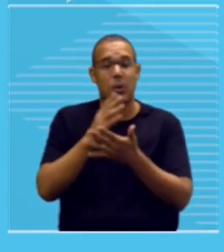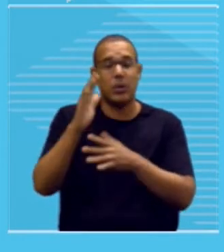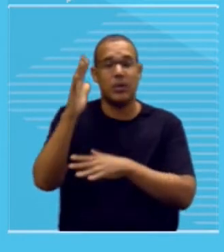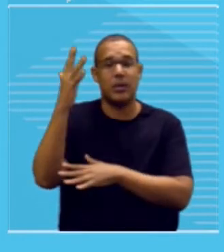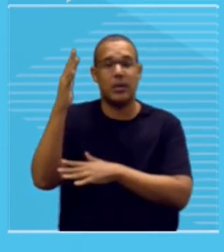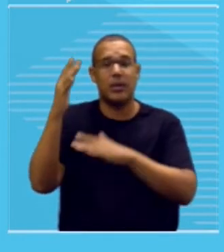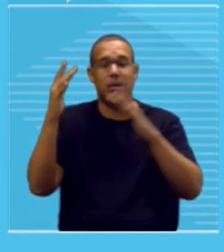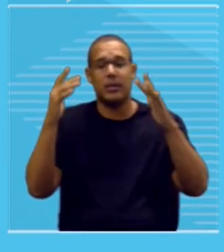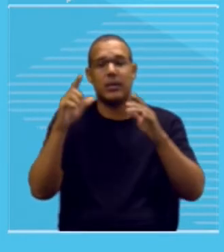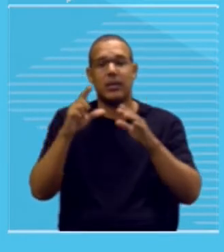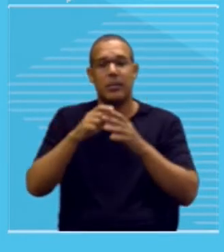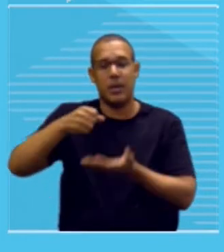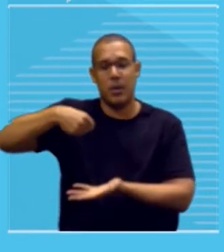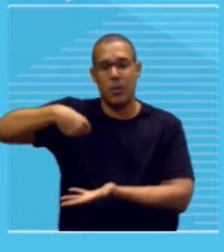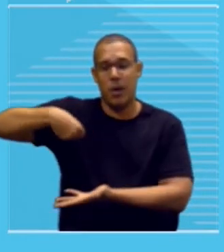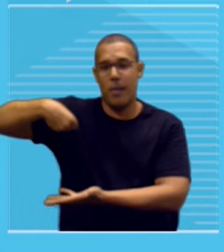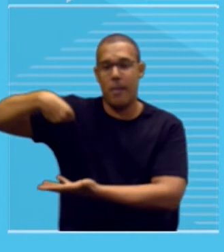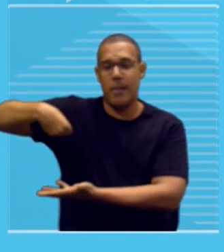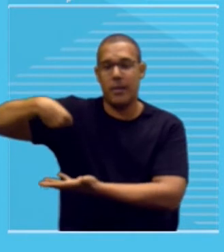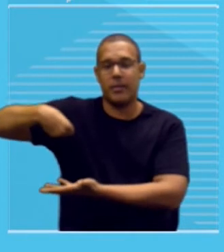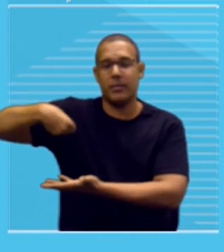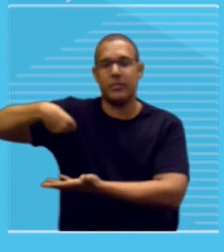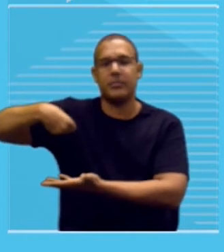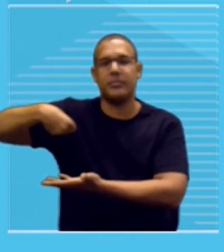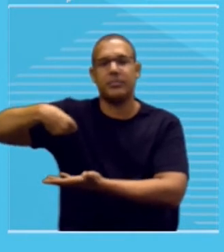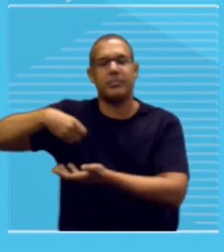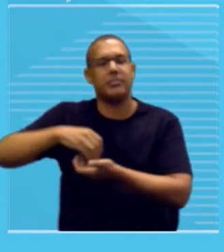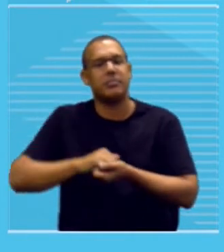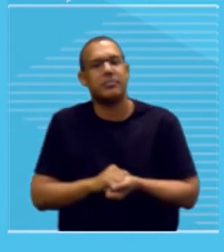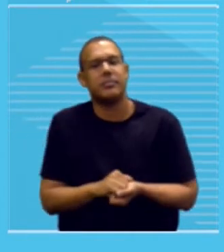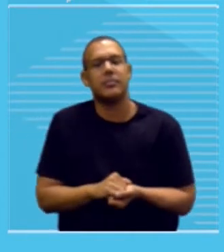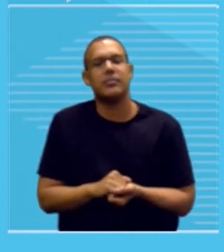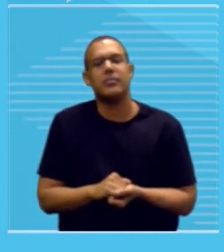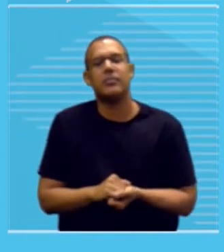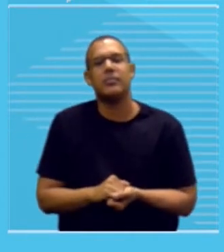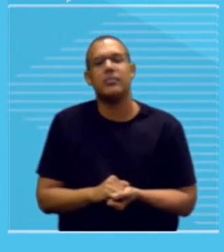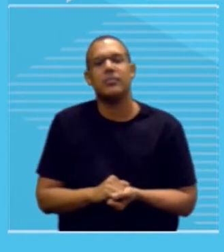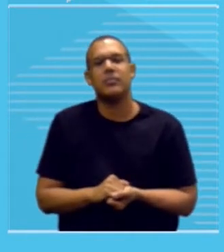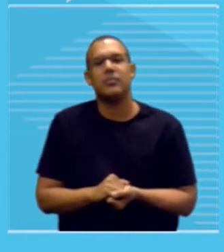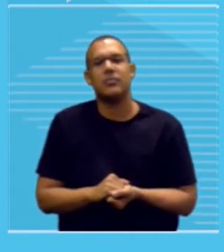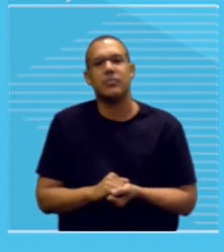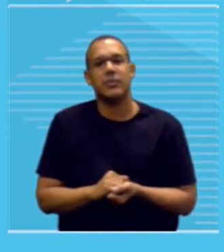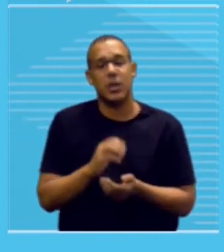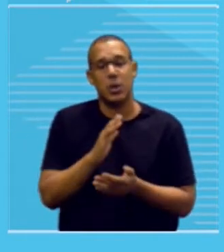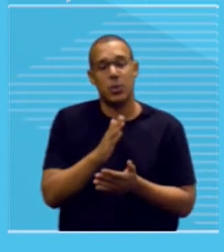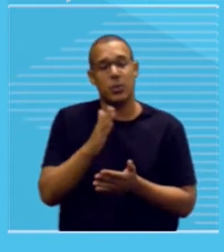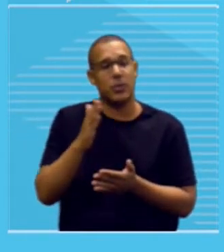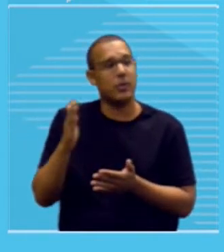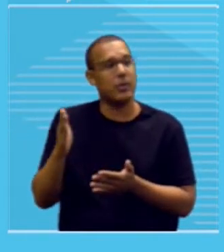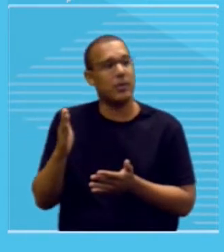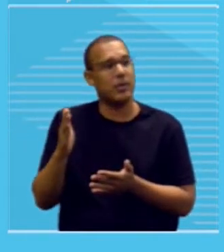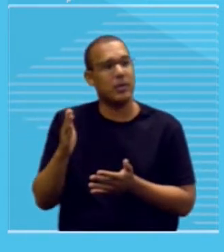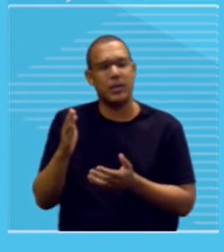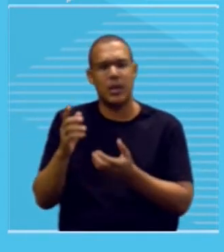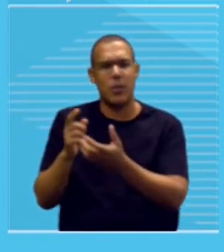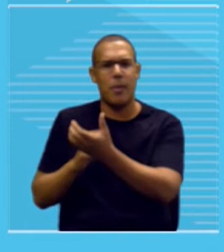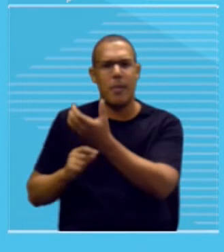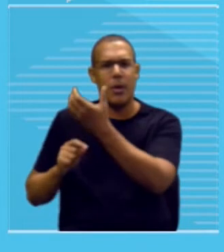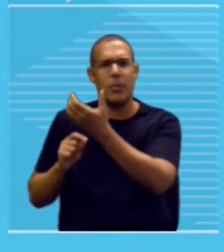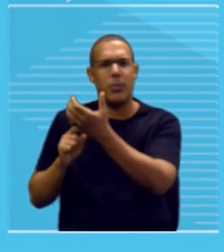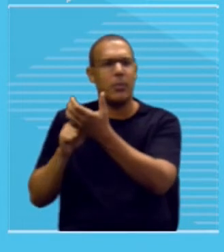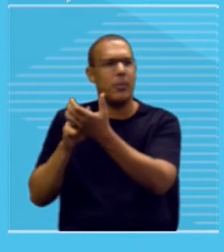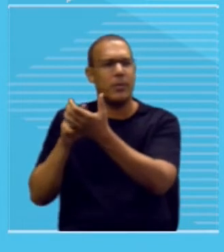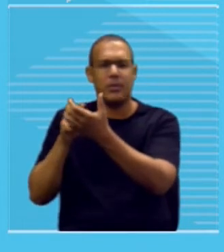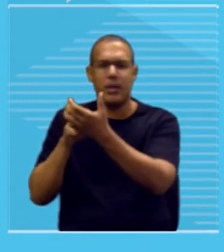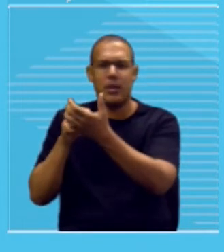em uma mala ah Professor tem mala Olha só e do outro lado tem aqui uma mãozinha